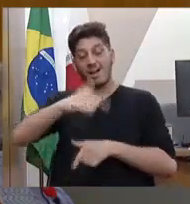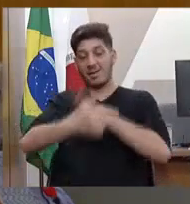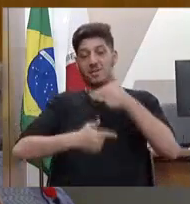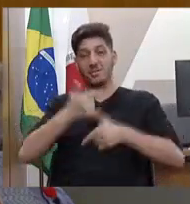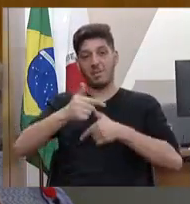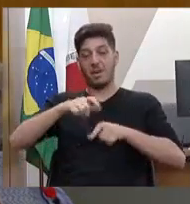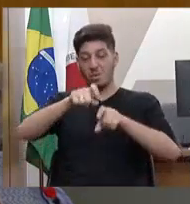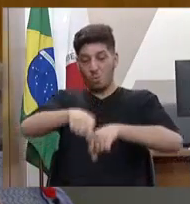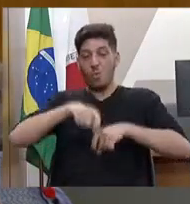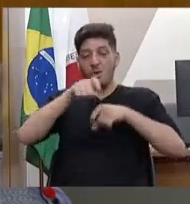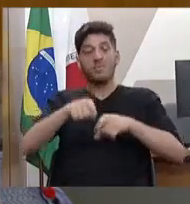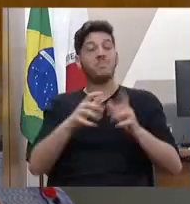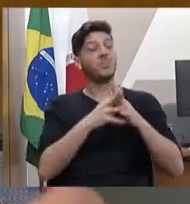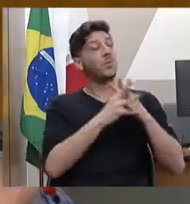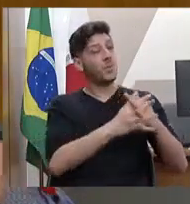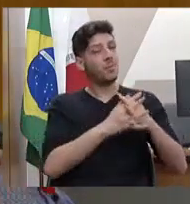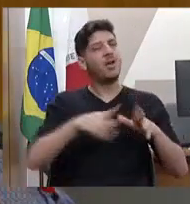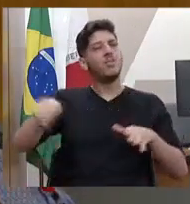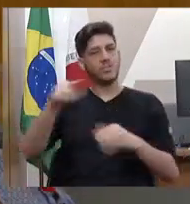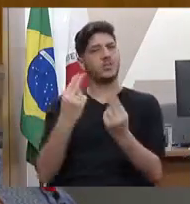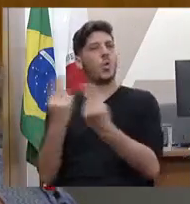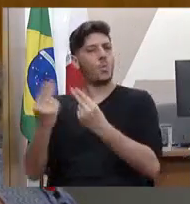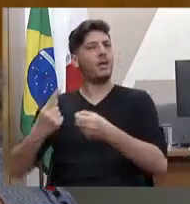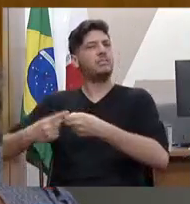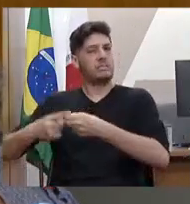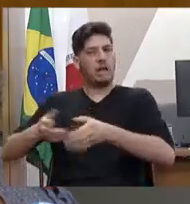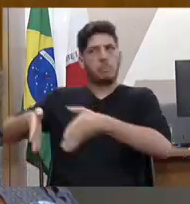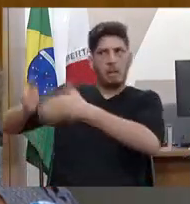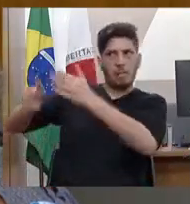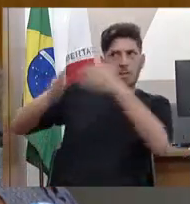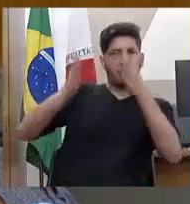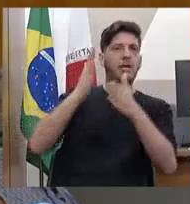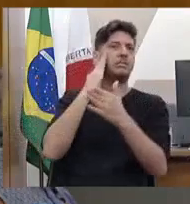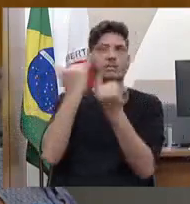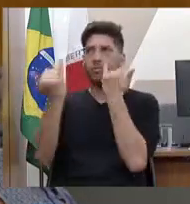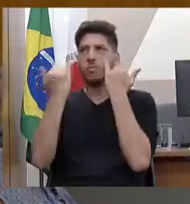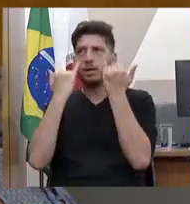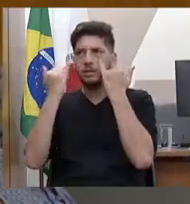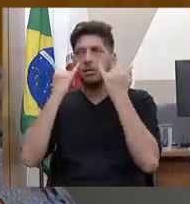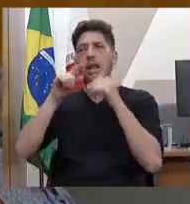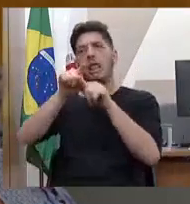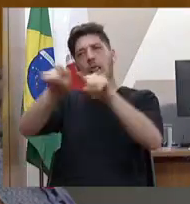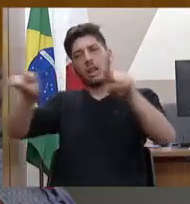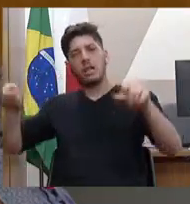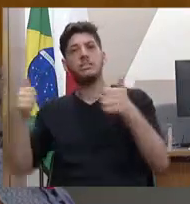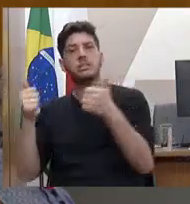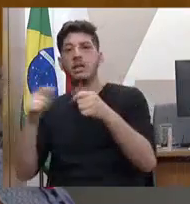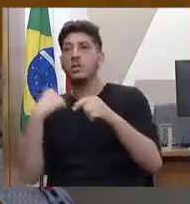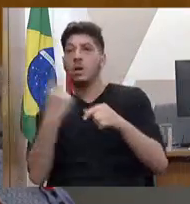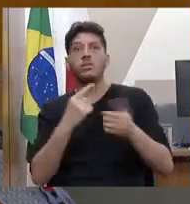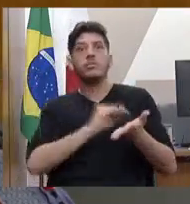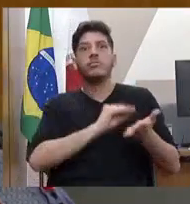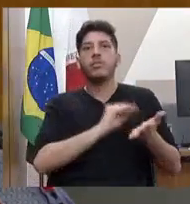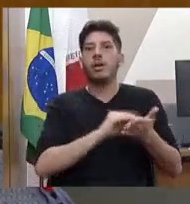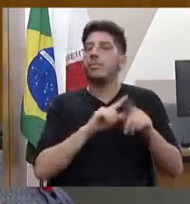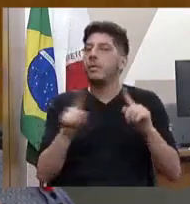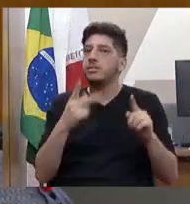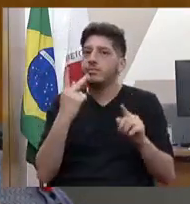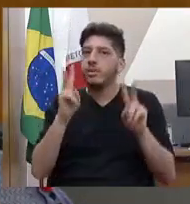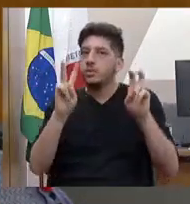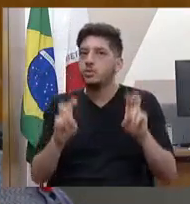do que quem tá na área urbana que já tem muito conhecimento mas a respeito da ciência Eu quero